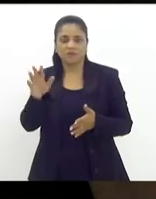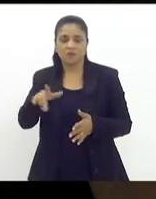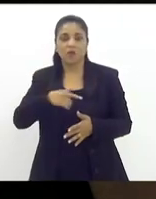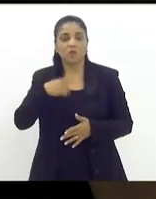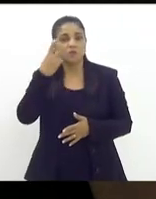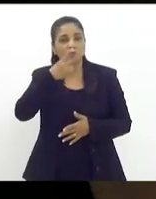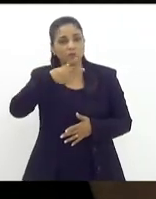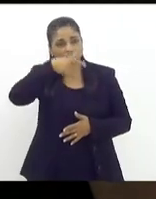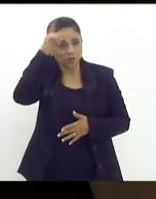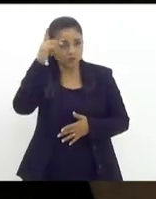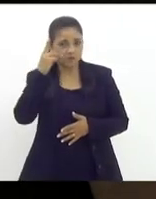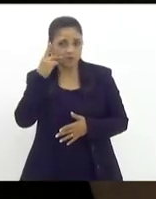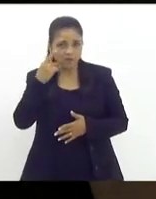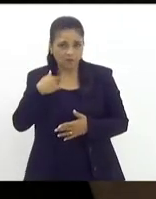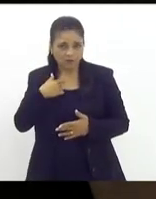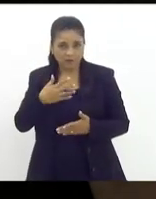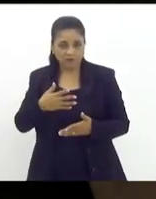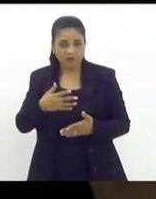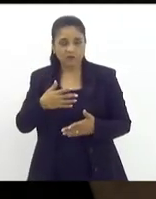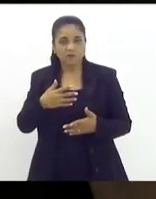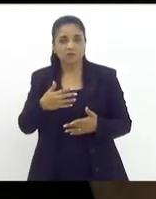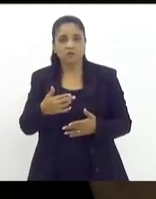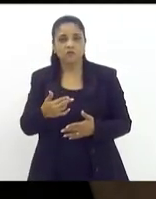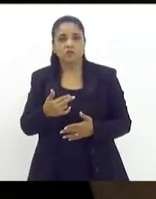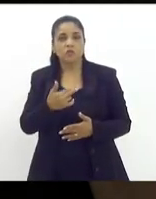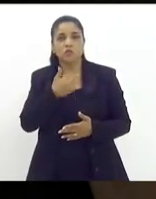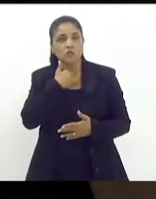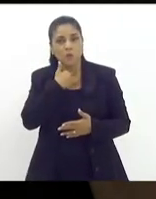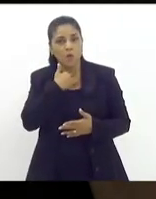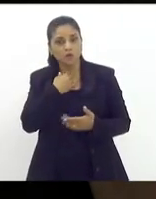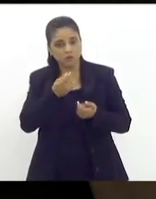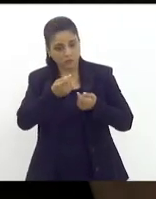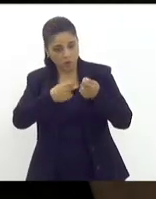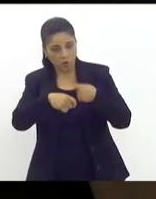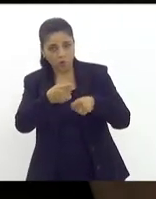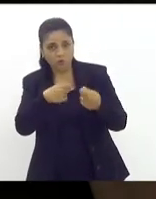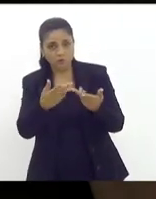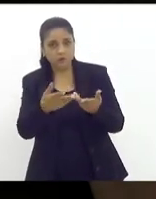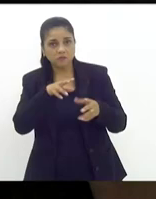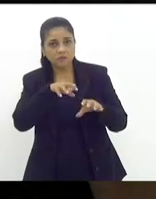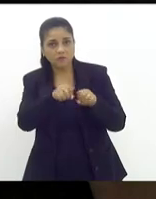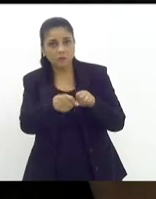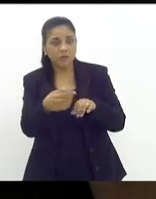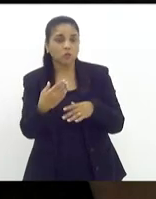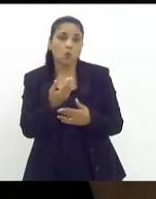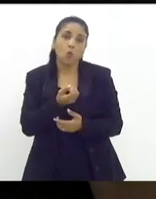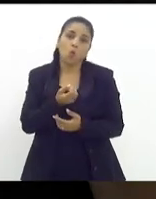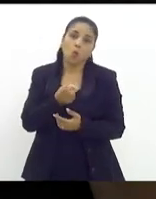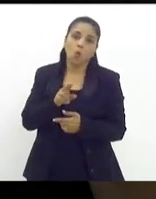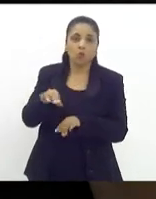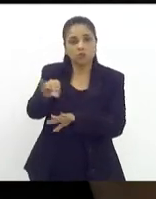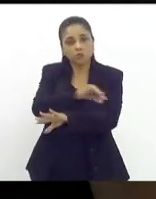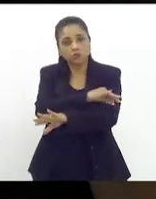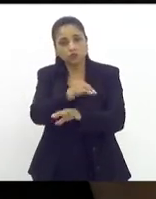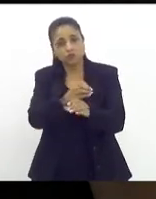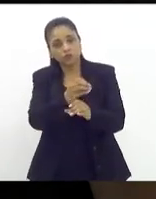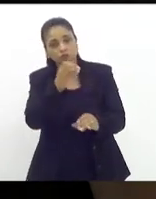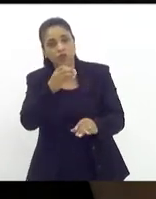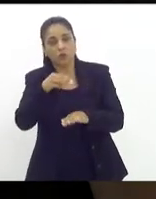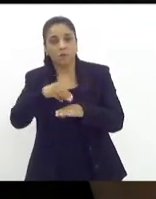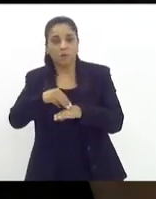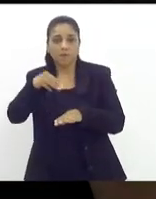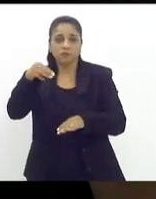contador. Eu diria, por que não pode ser economista? Por que não pode ser um engenheiro com mestrado em